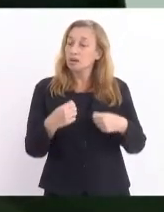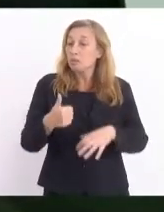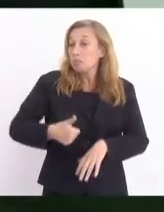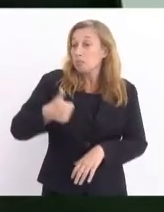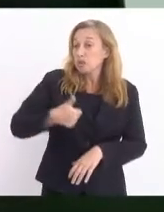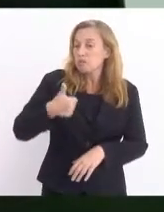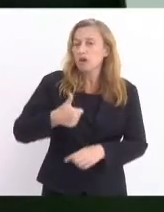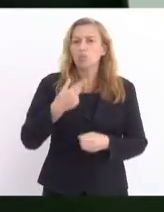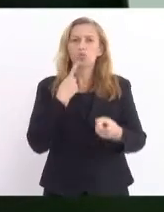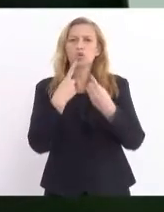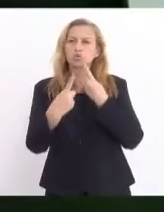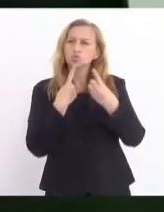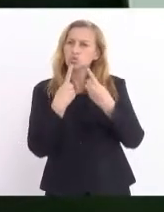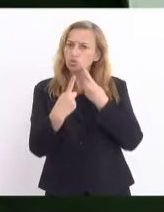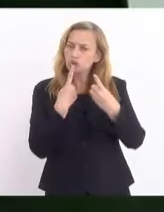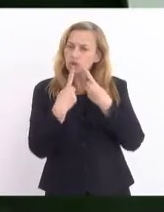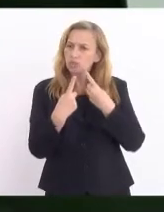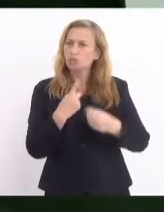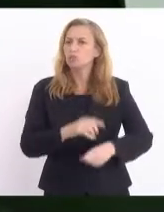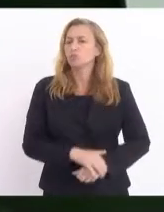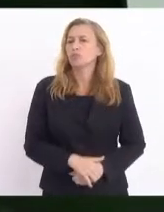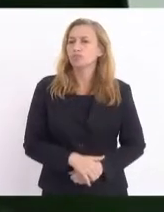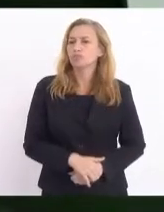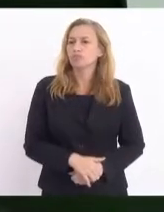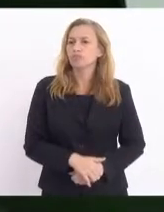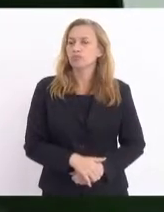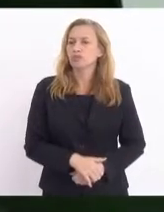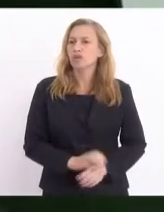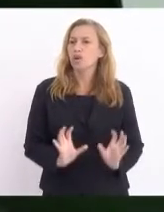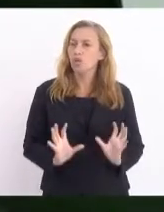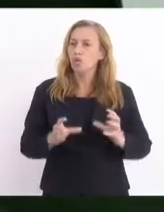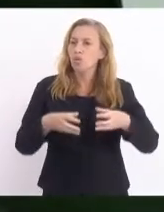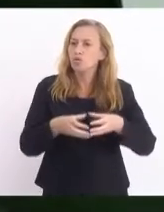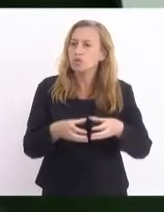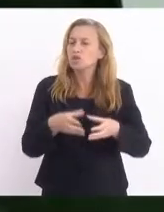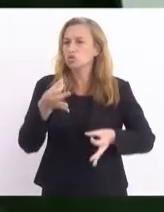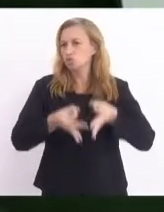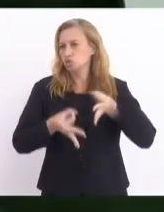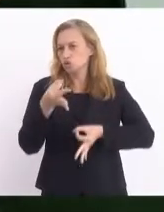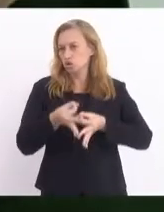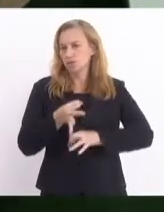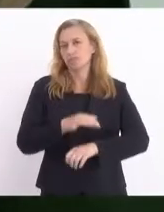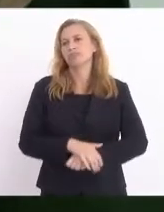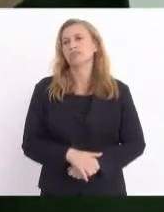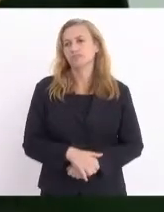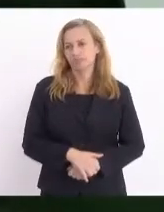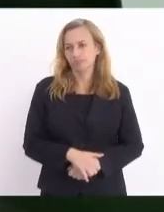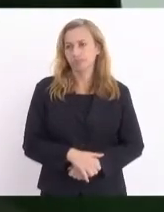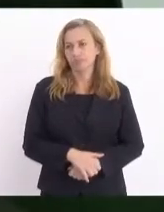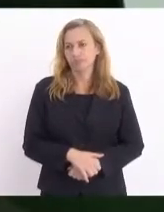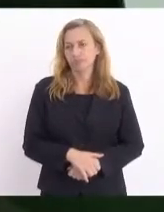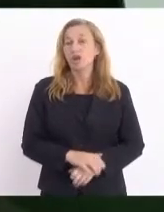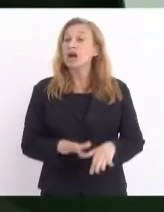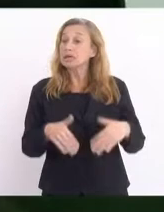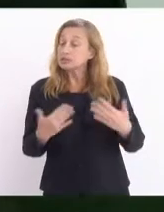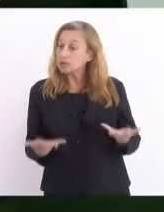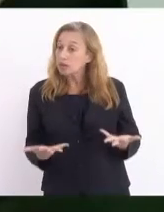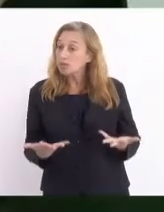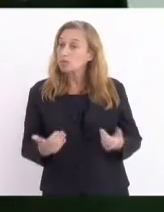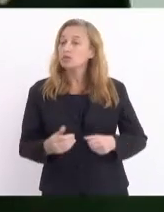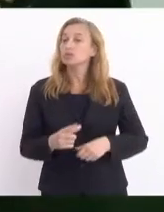um debate na Comissão de Constituição e Justiça. Então, se